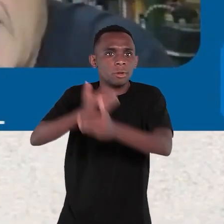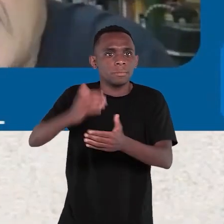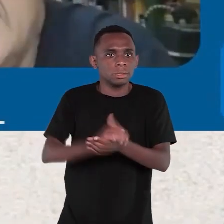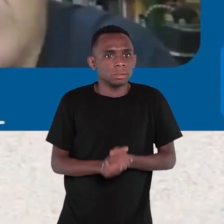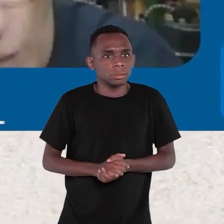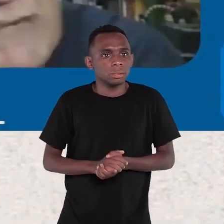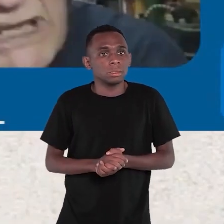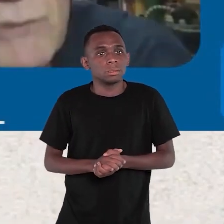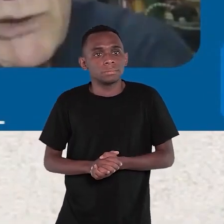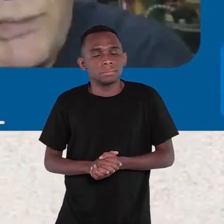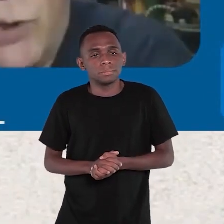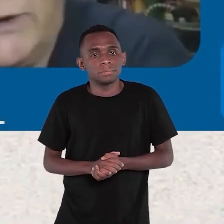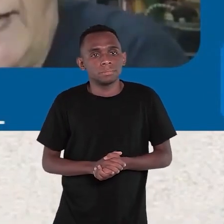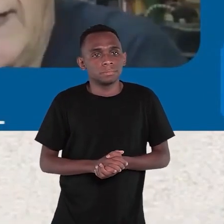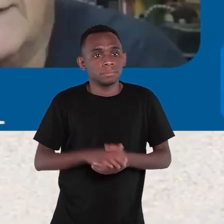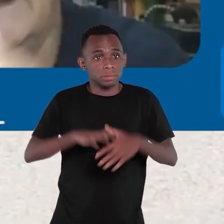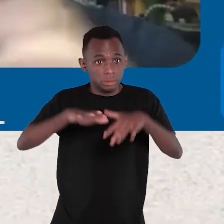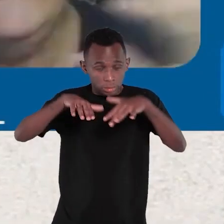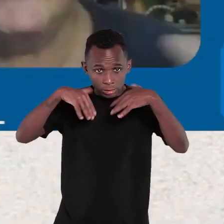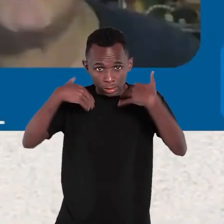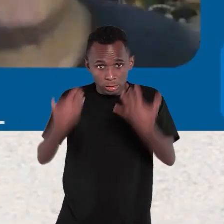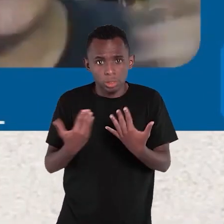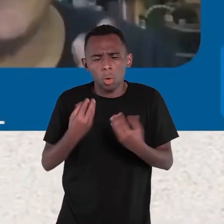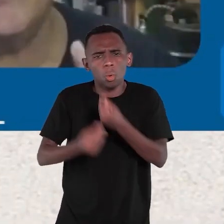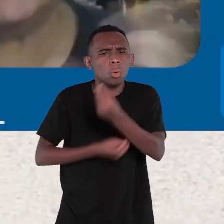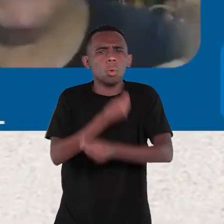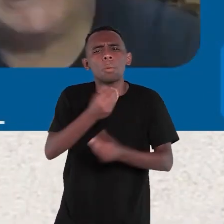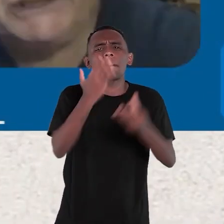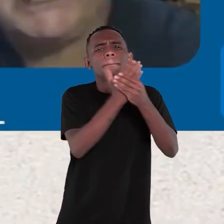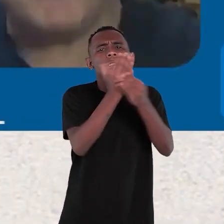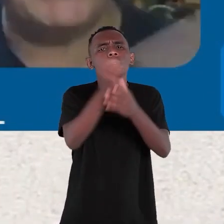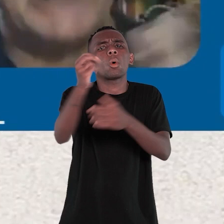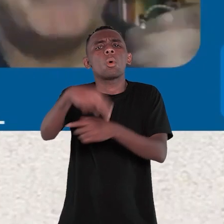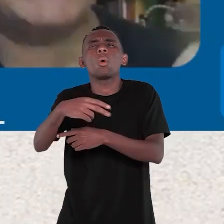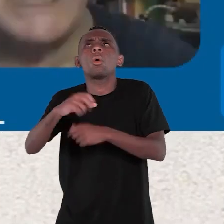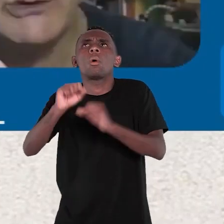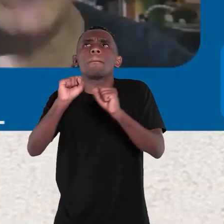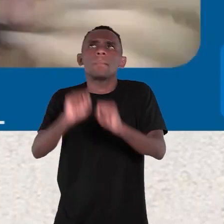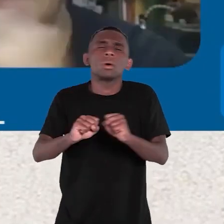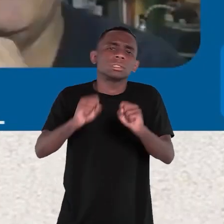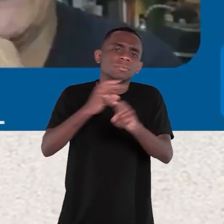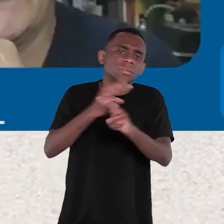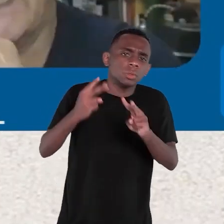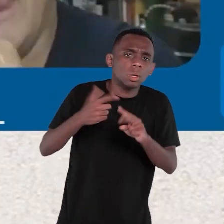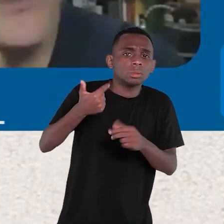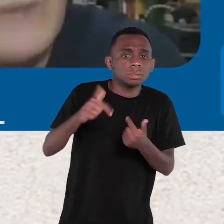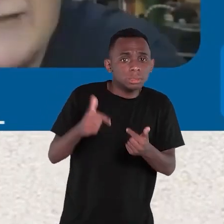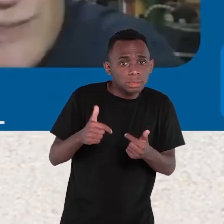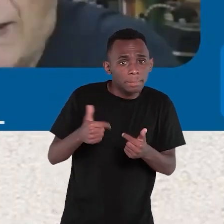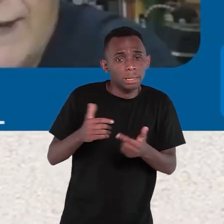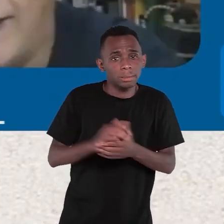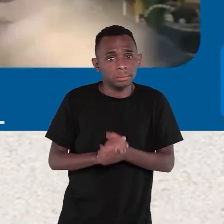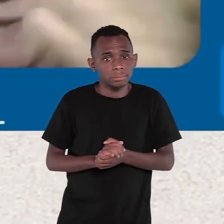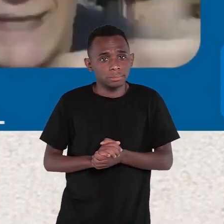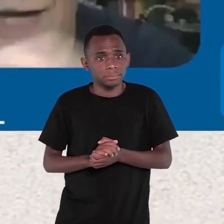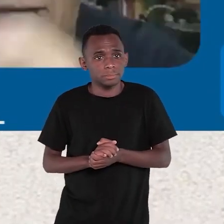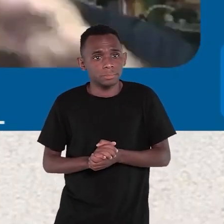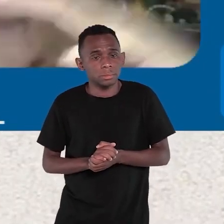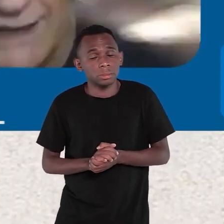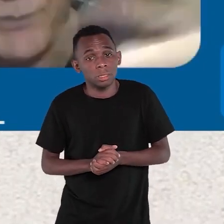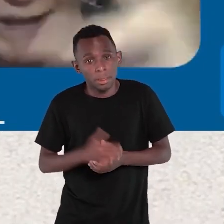aí, né? Isso é missão de biblioteca, né? Então, como é que a biblioteca digital pode trabalhar junto com a física? Uma das maneiras